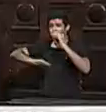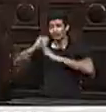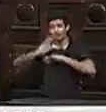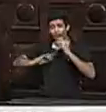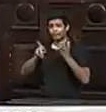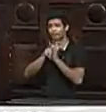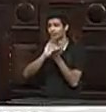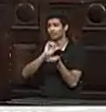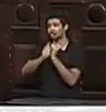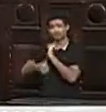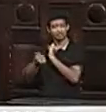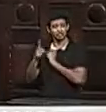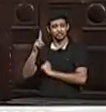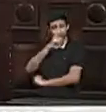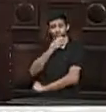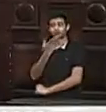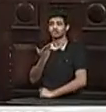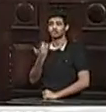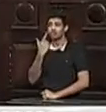os talentos,